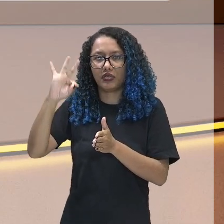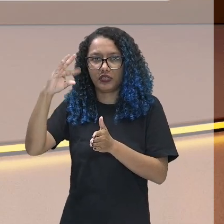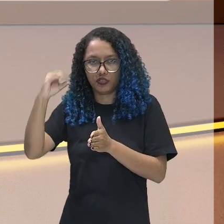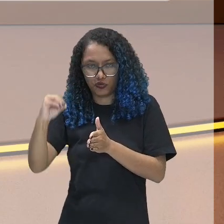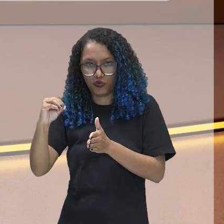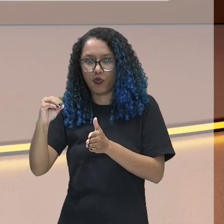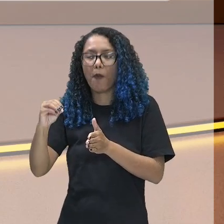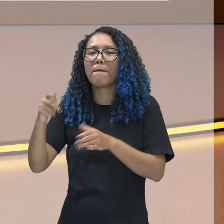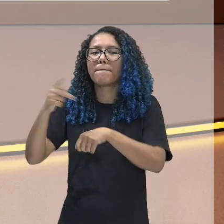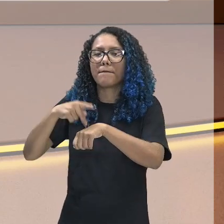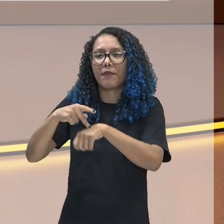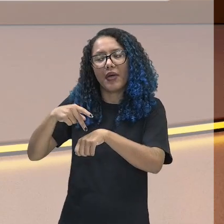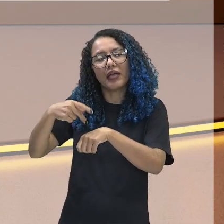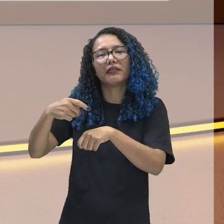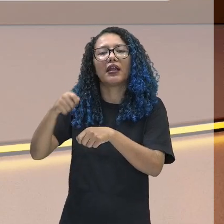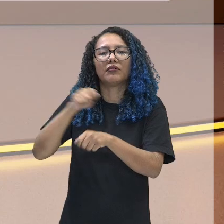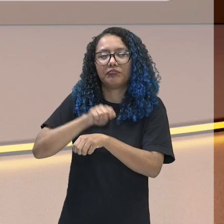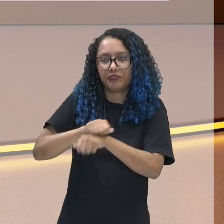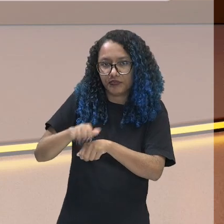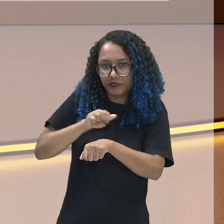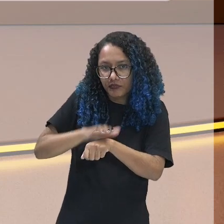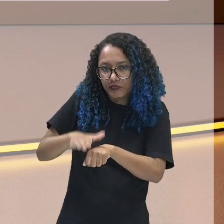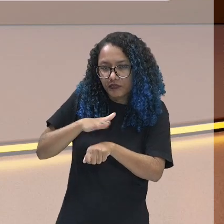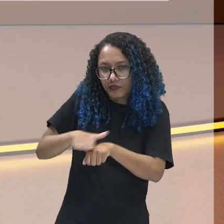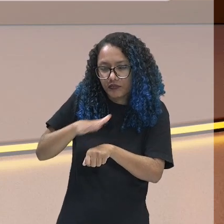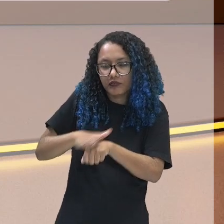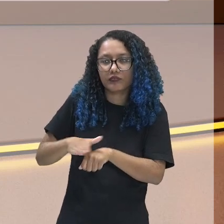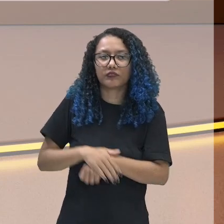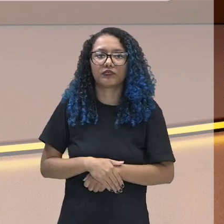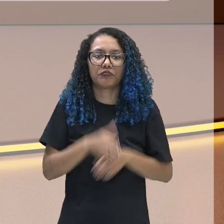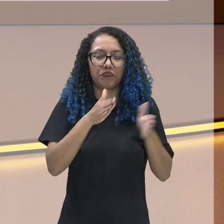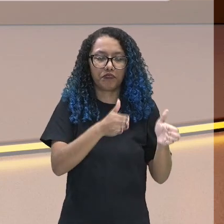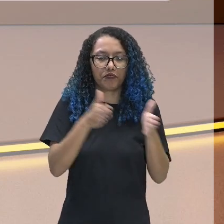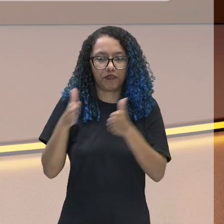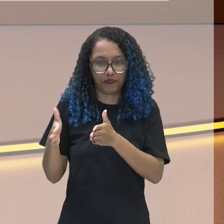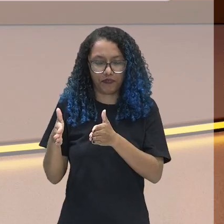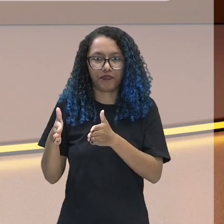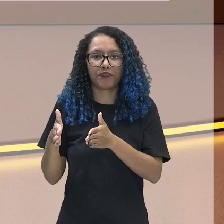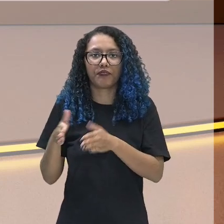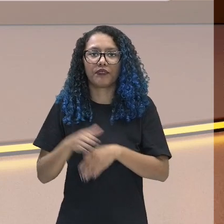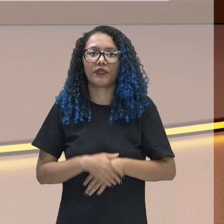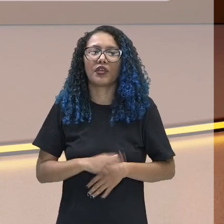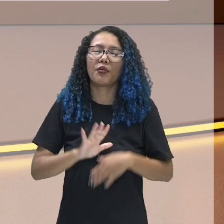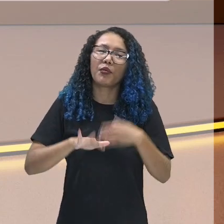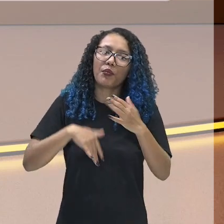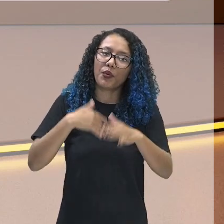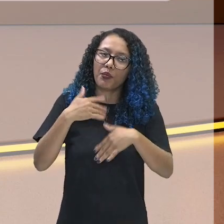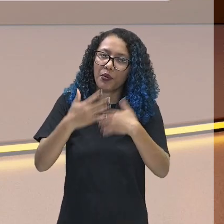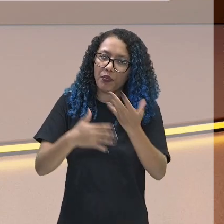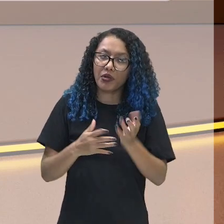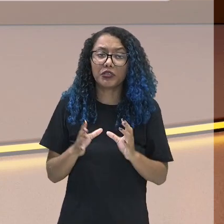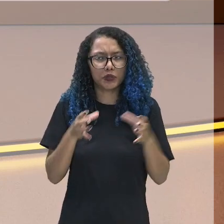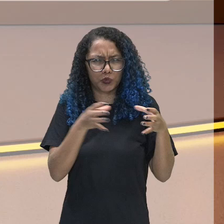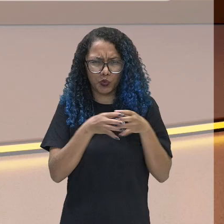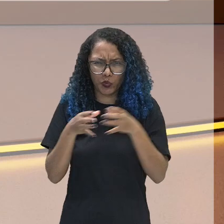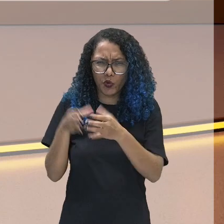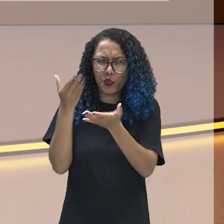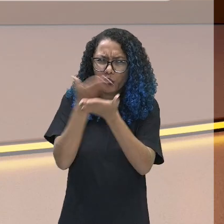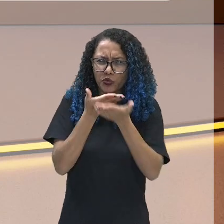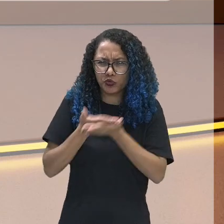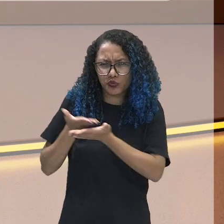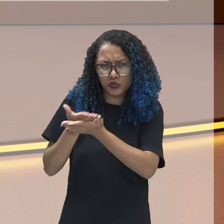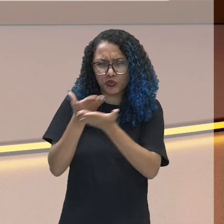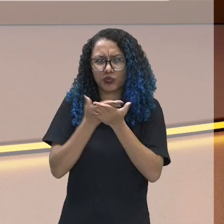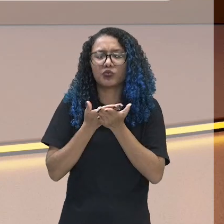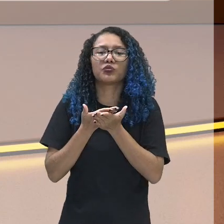uma vez, os historiadores, os arqueólogos e os paleontólogos também, eles costumam,